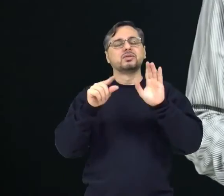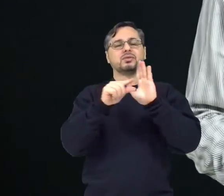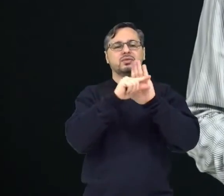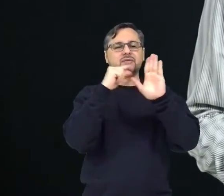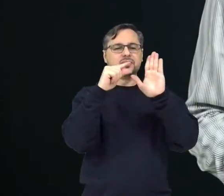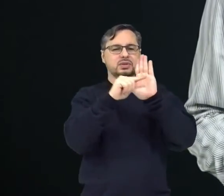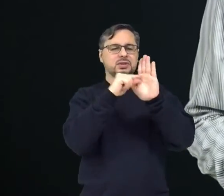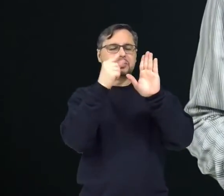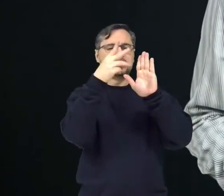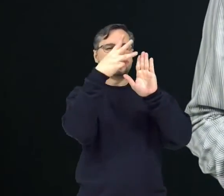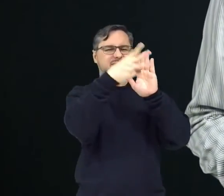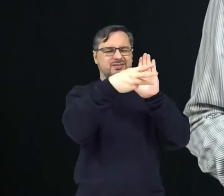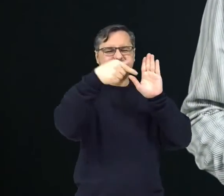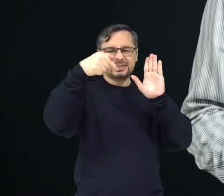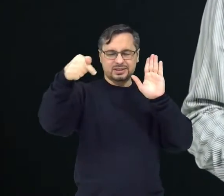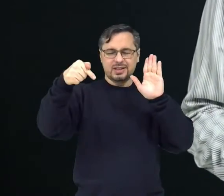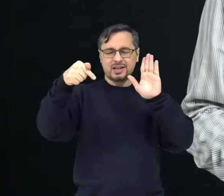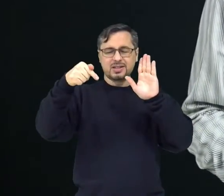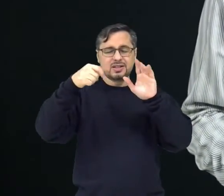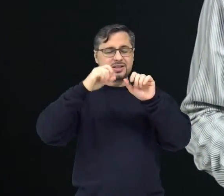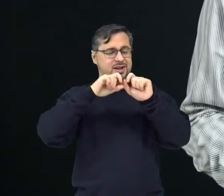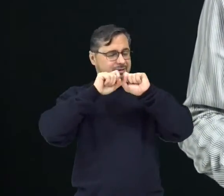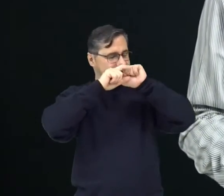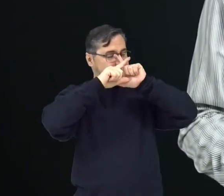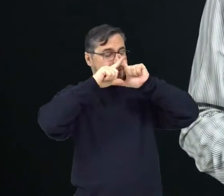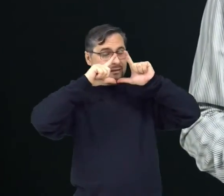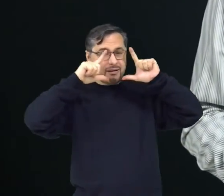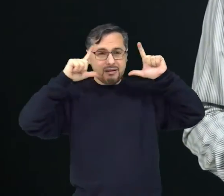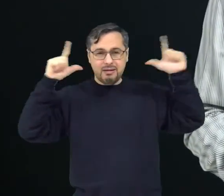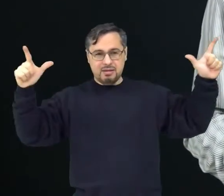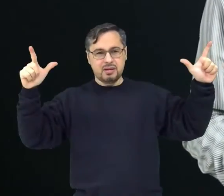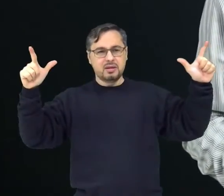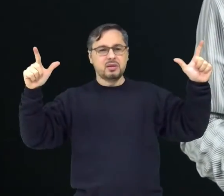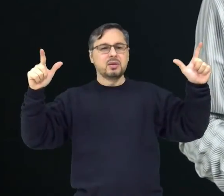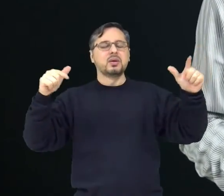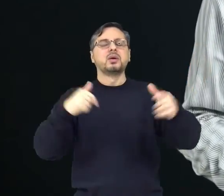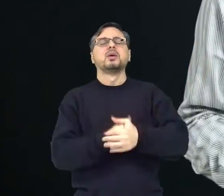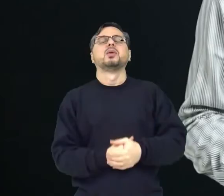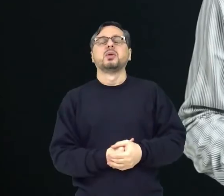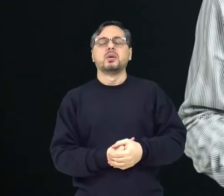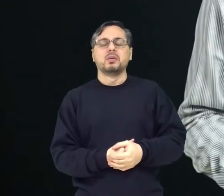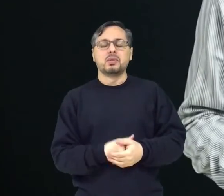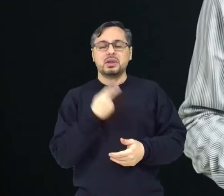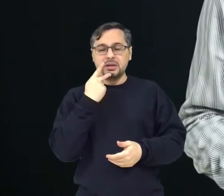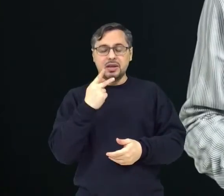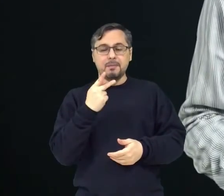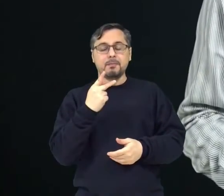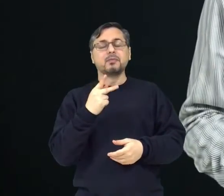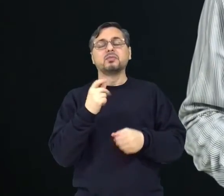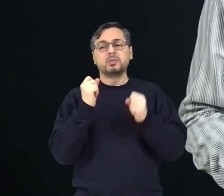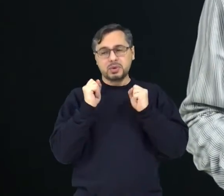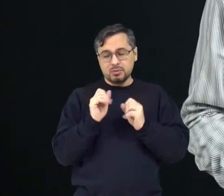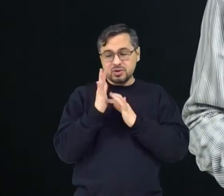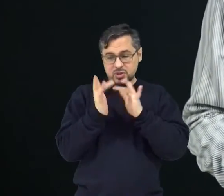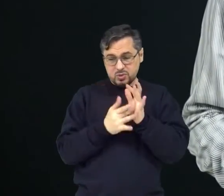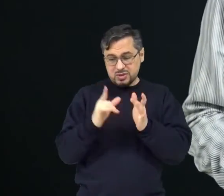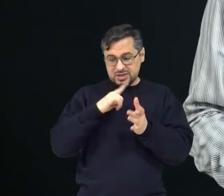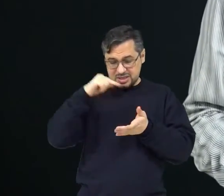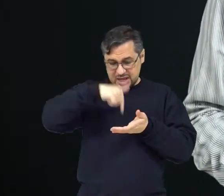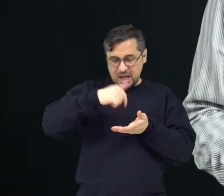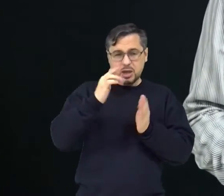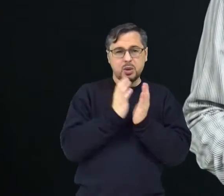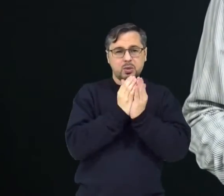maneira muito clara: é possível ter Jesus no barco e mesmo assim você e